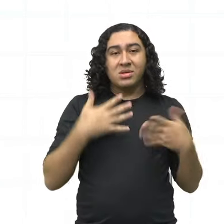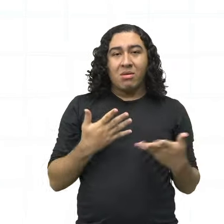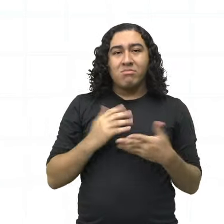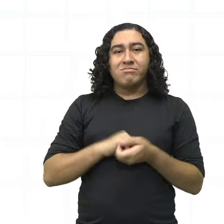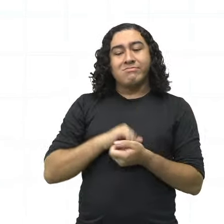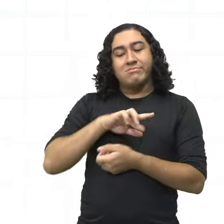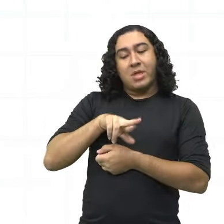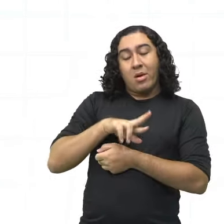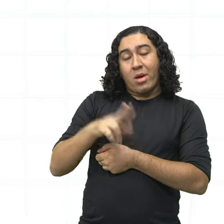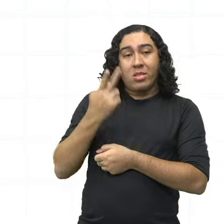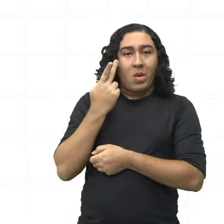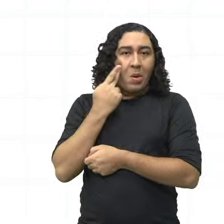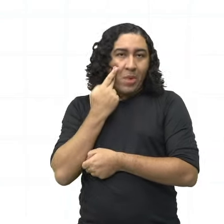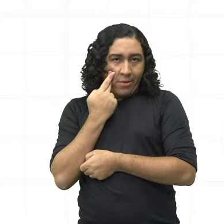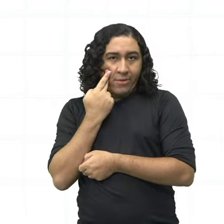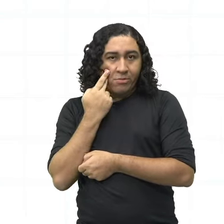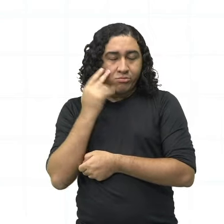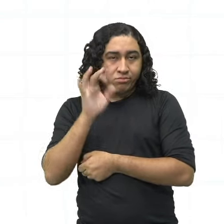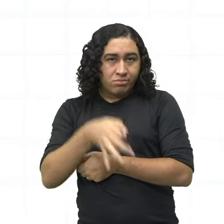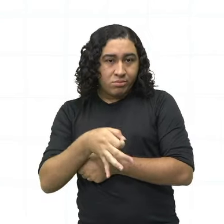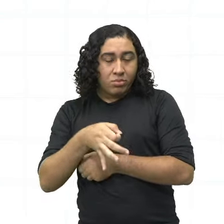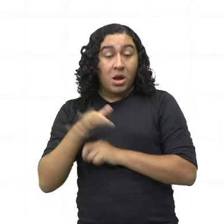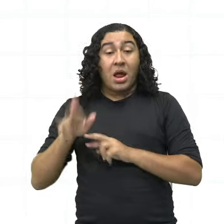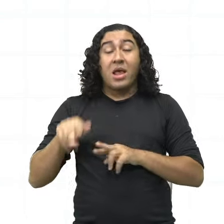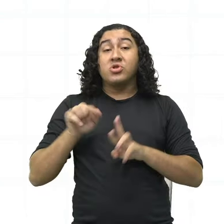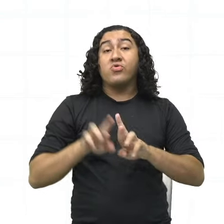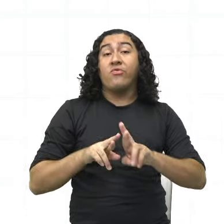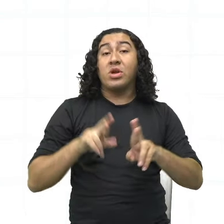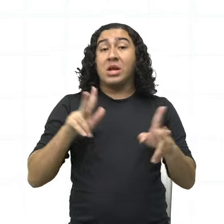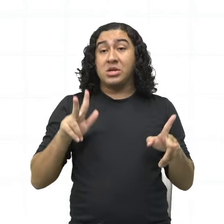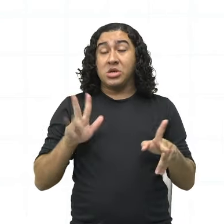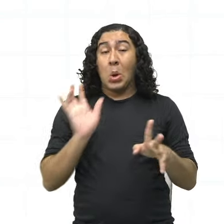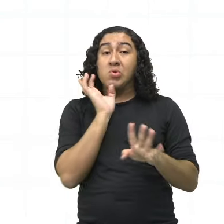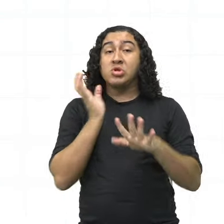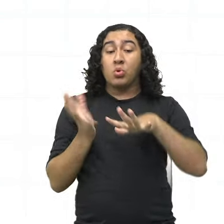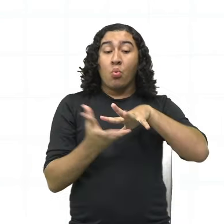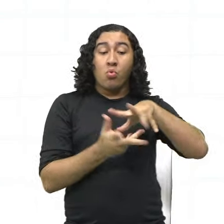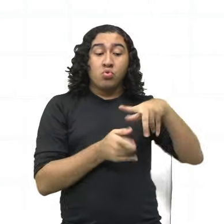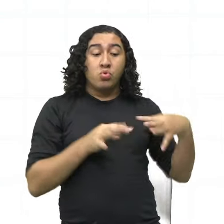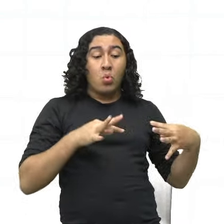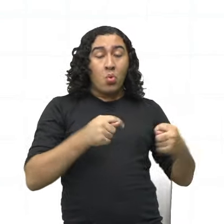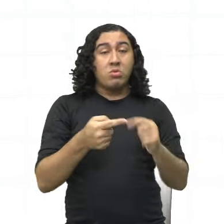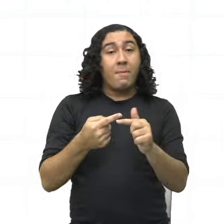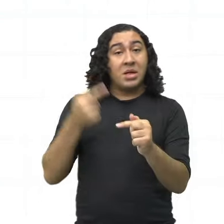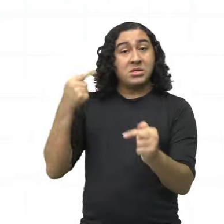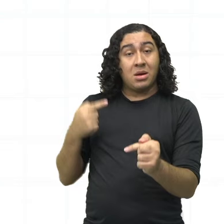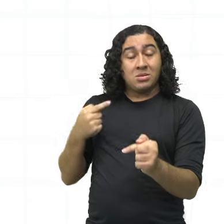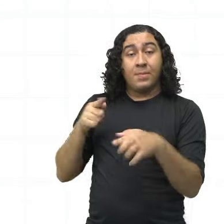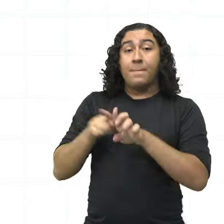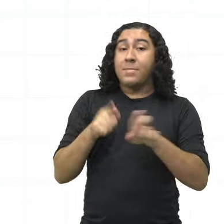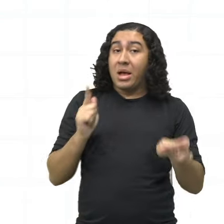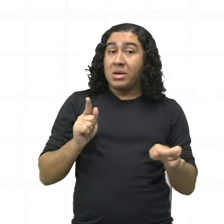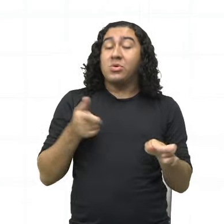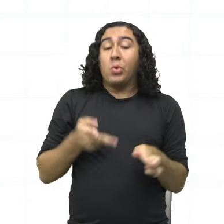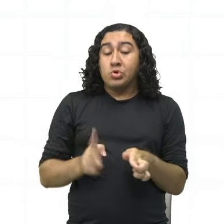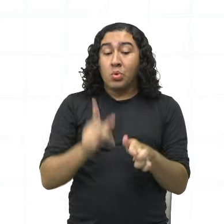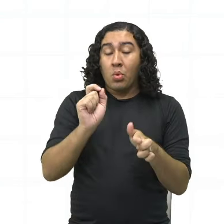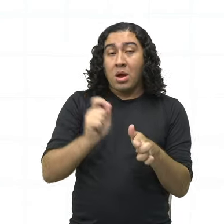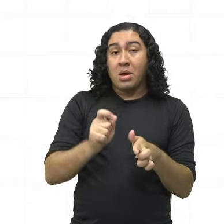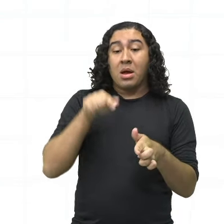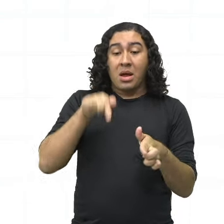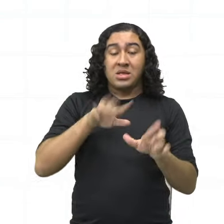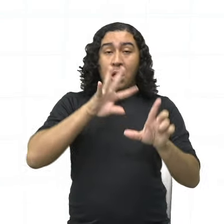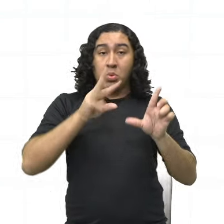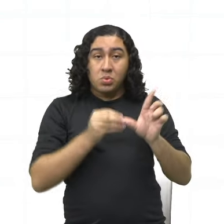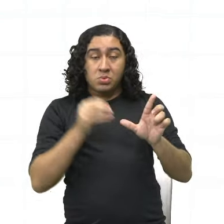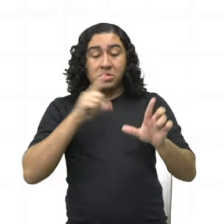não tão normal assim, ou seja, uma situação universal, uma situação atemporal, mas ainda assim o cartoon ele